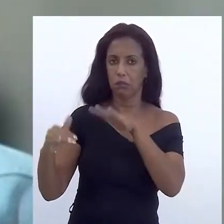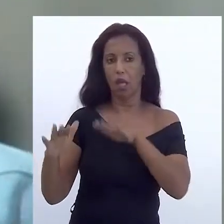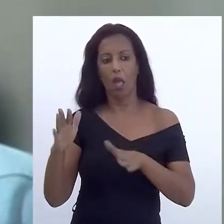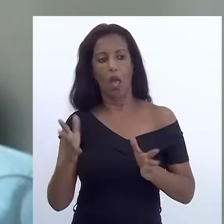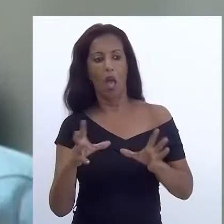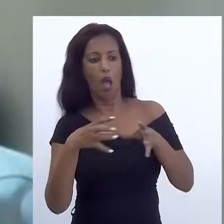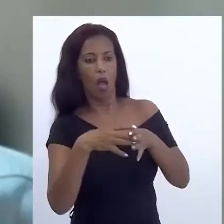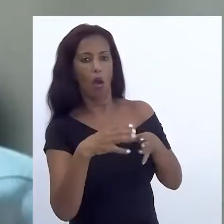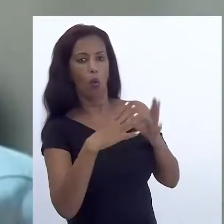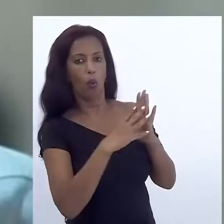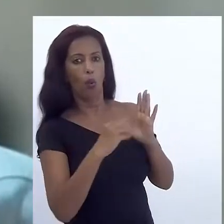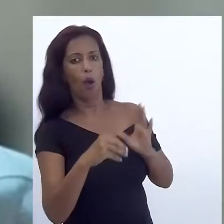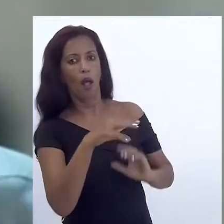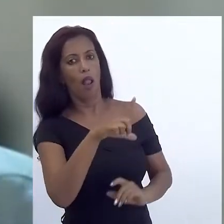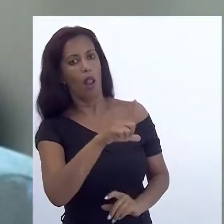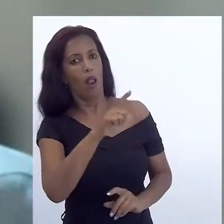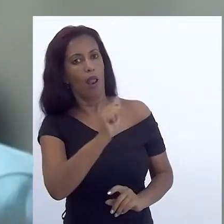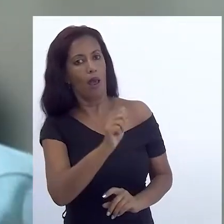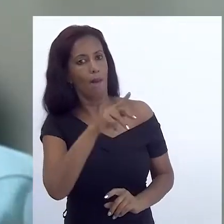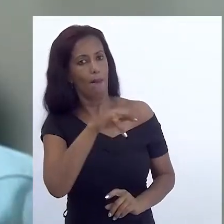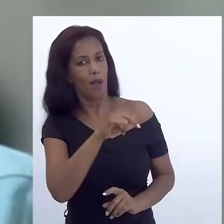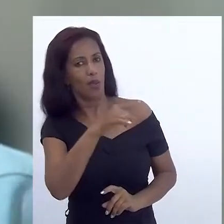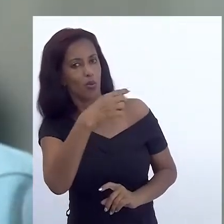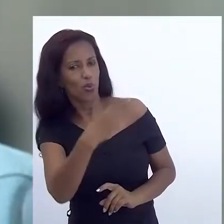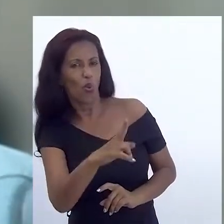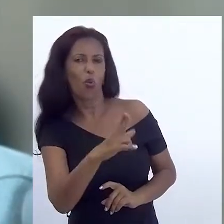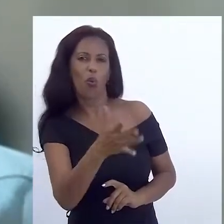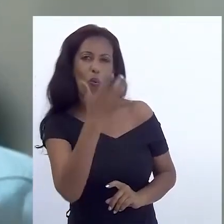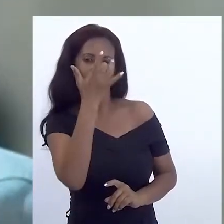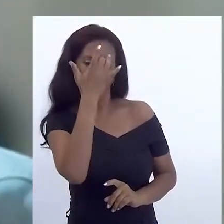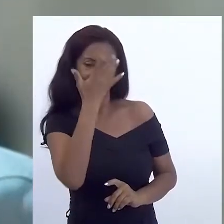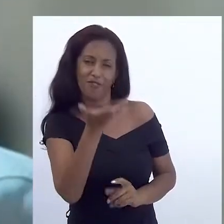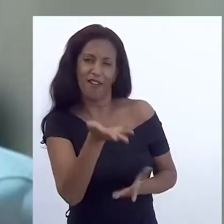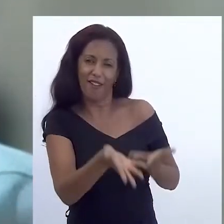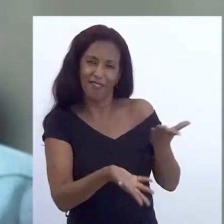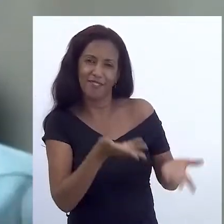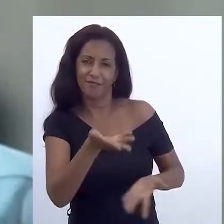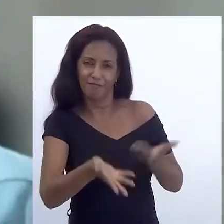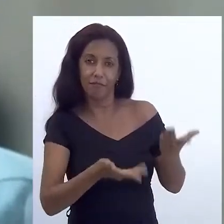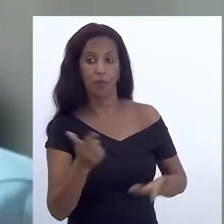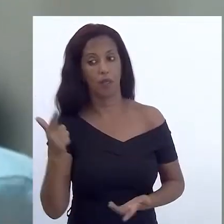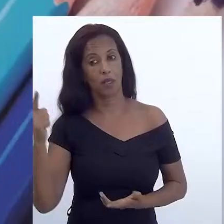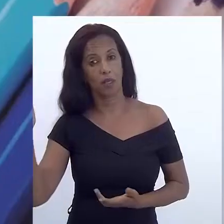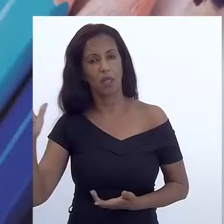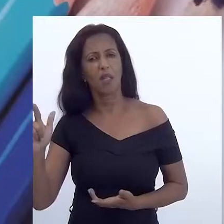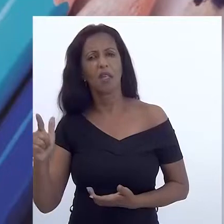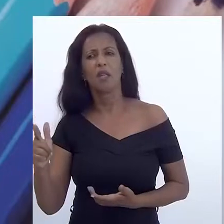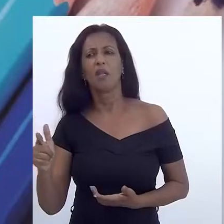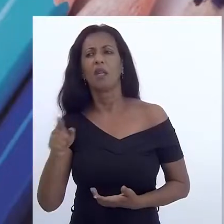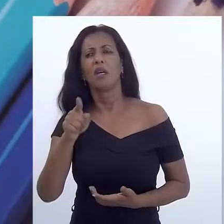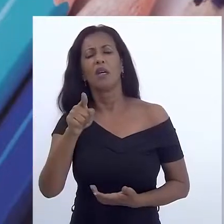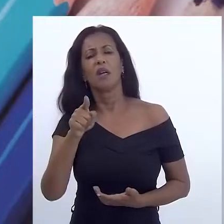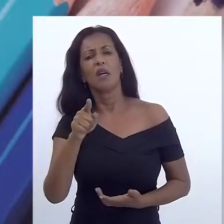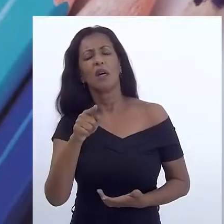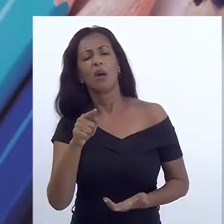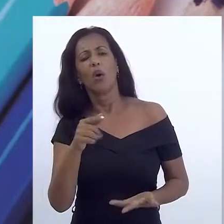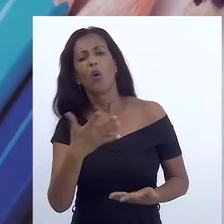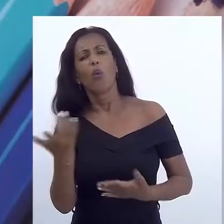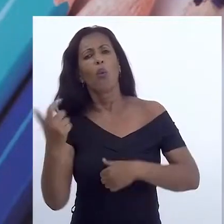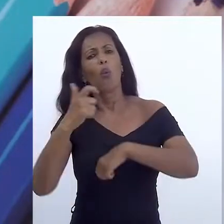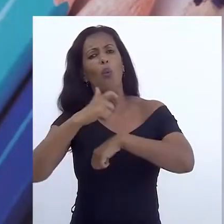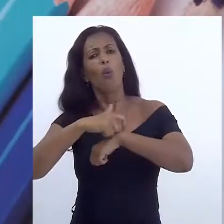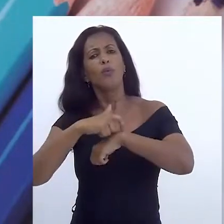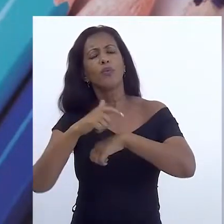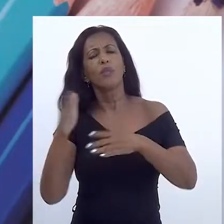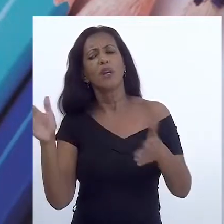mais, claro, labrador e outras são muito dóceis, né? Mas tem outras. E há quanto tempo de treinamento, Alexandre, até o